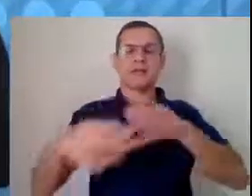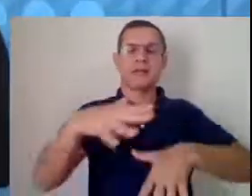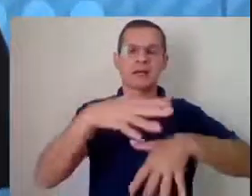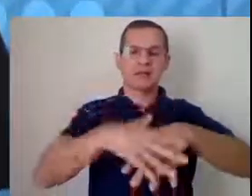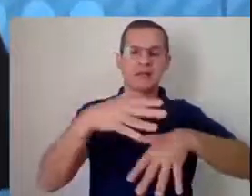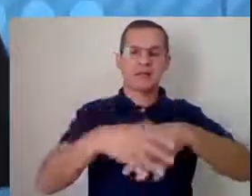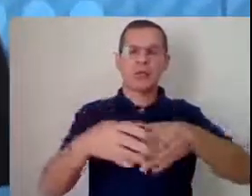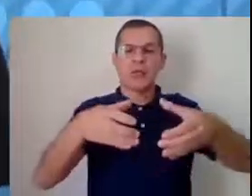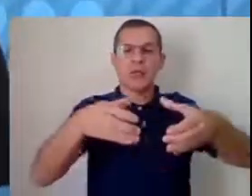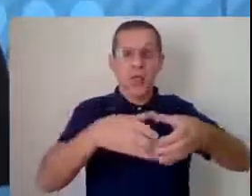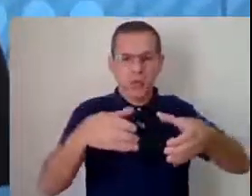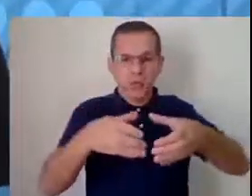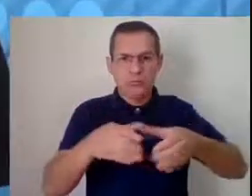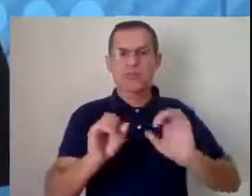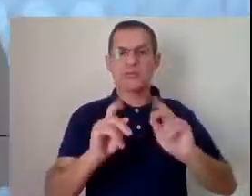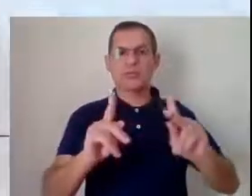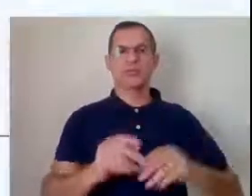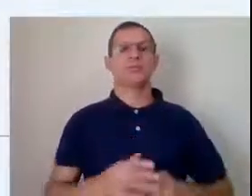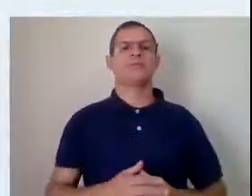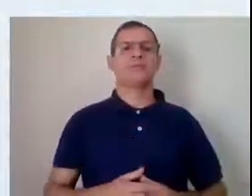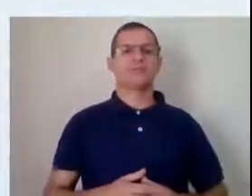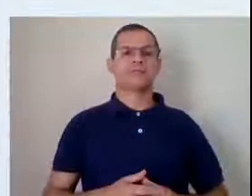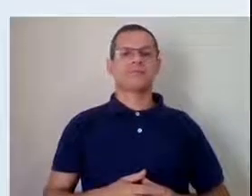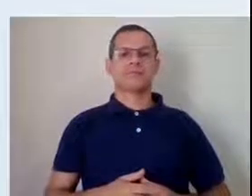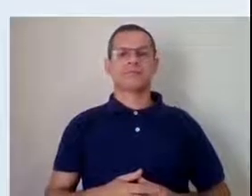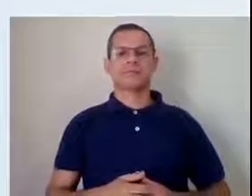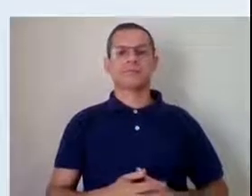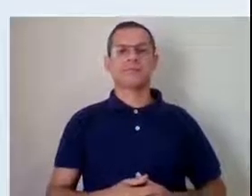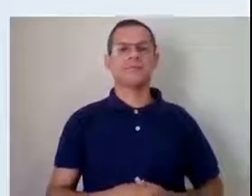chamada conjuntos.